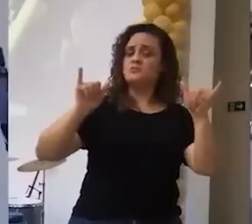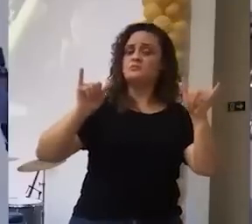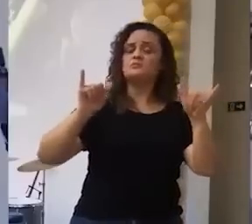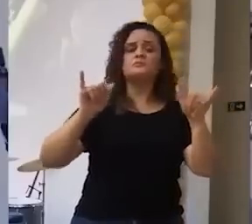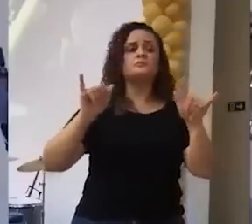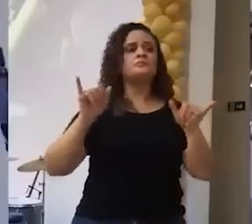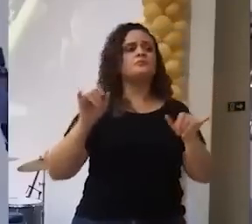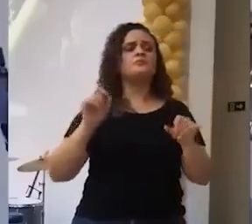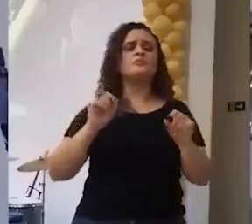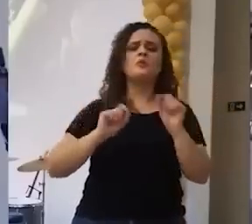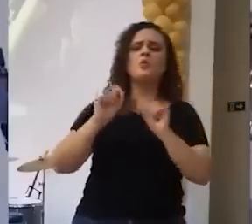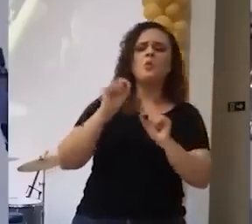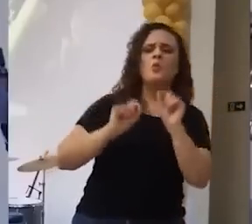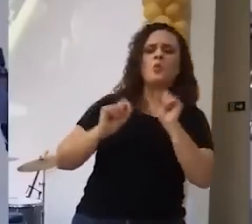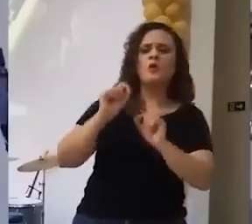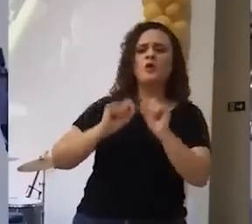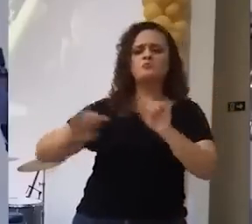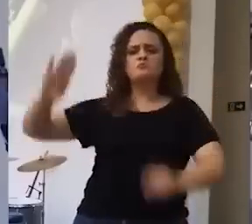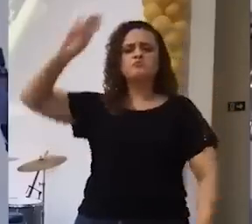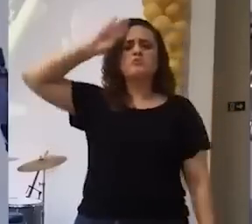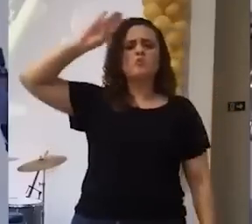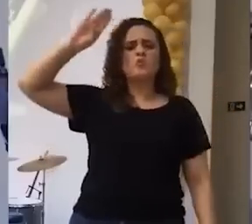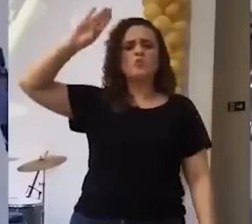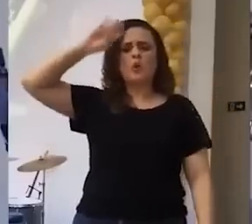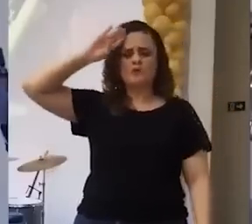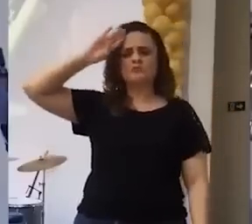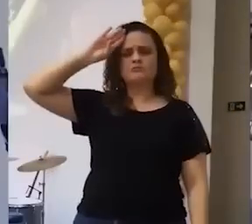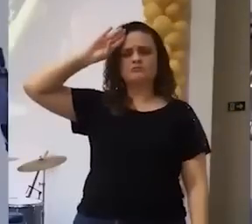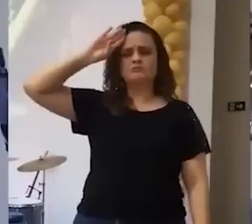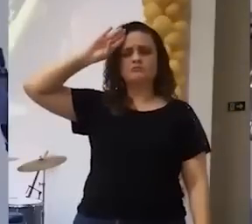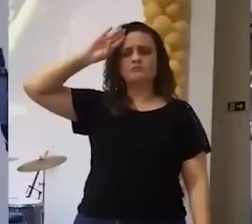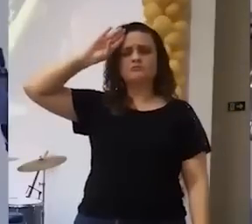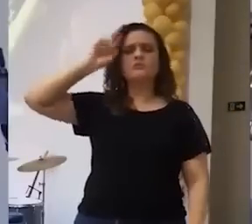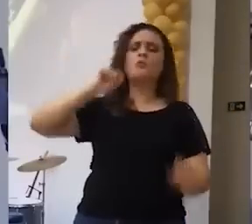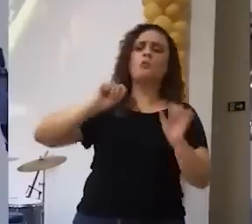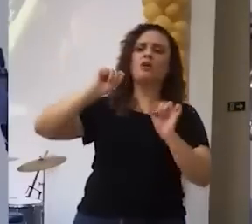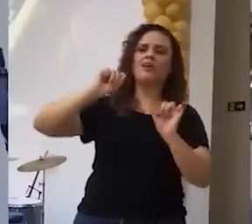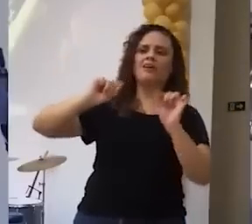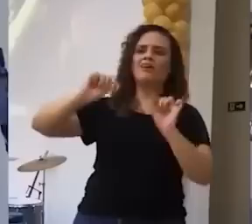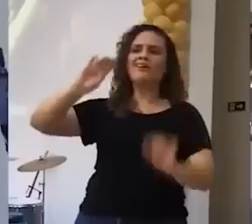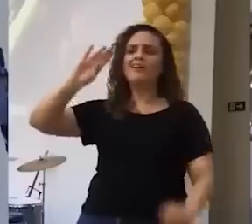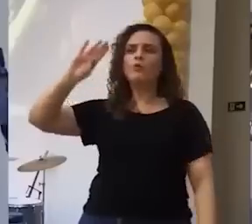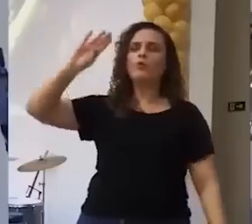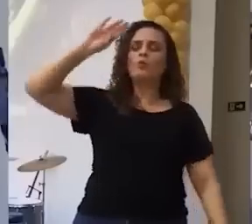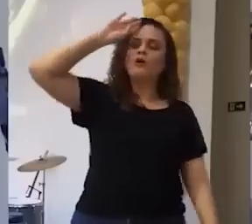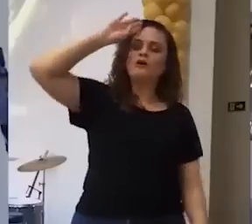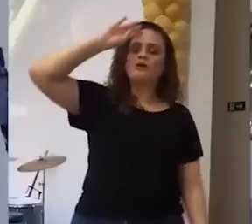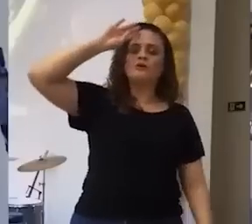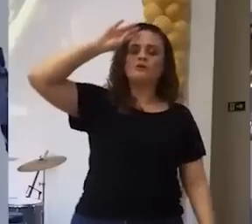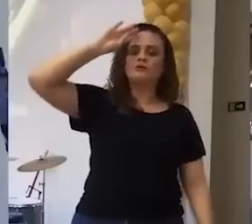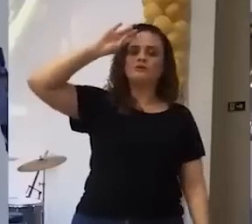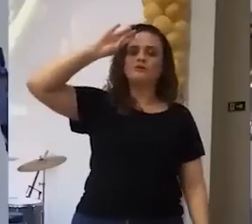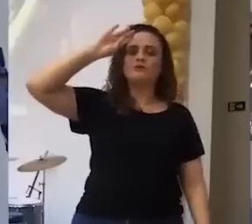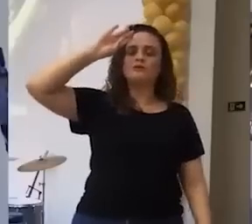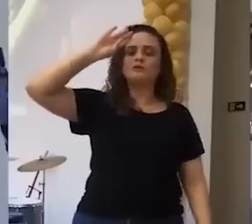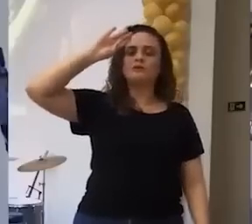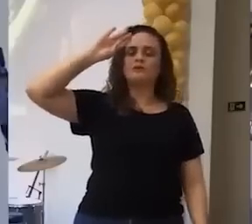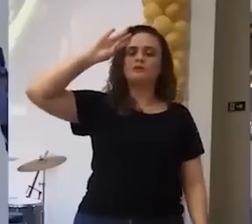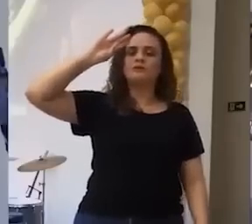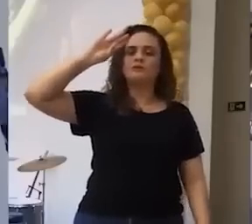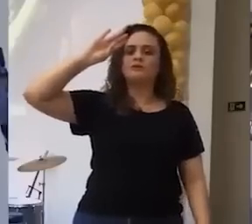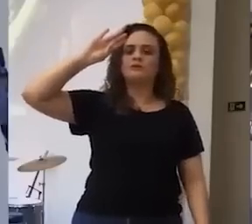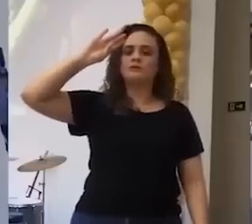que era a guarda pretoriana? A guarda pretoriana era a guarda